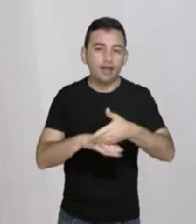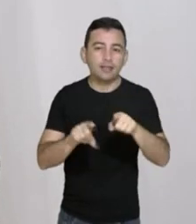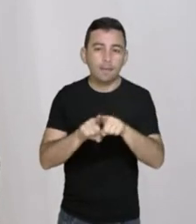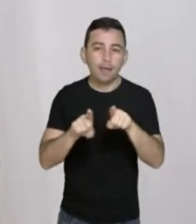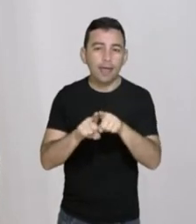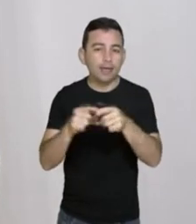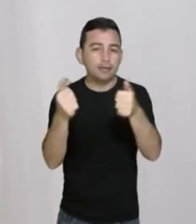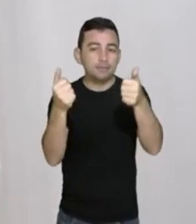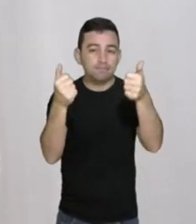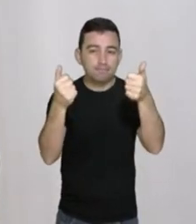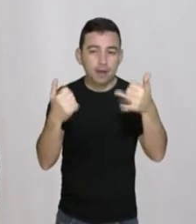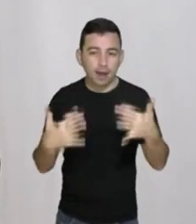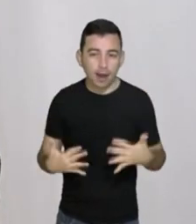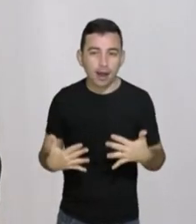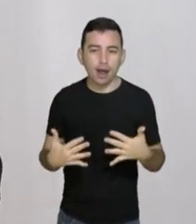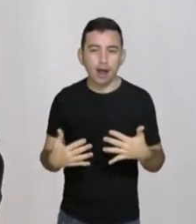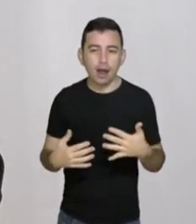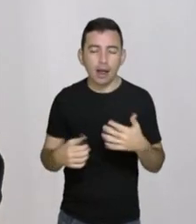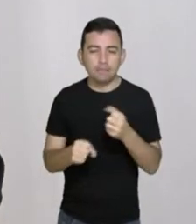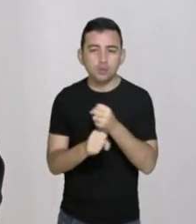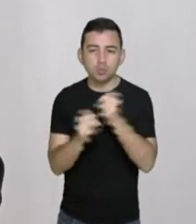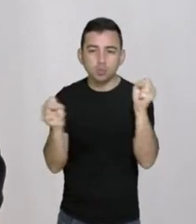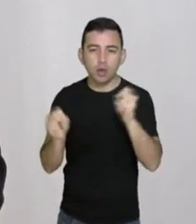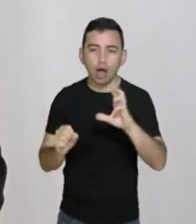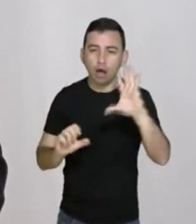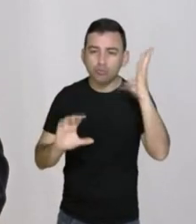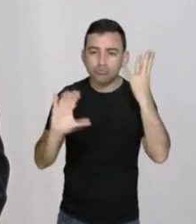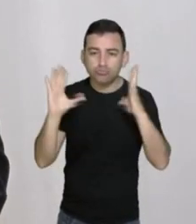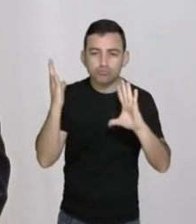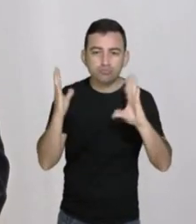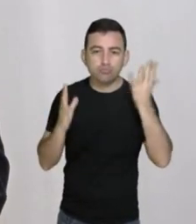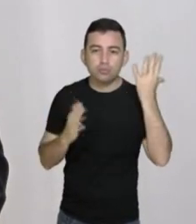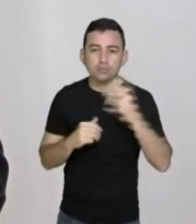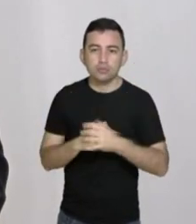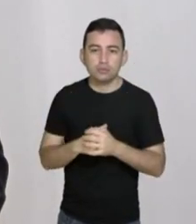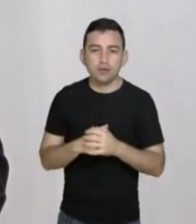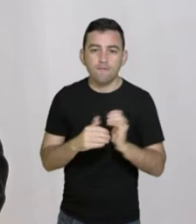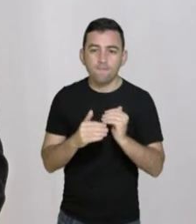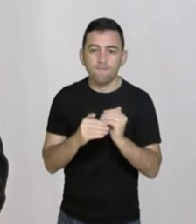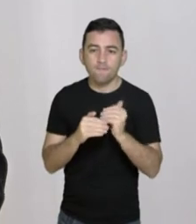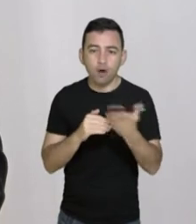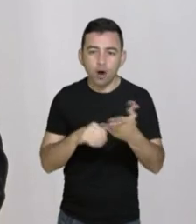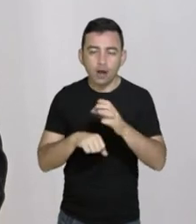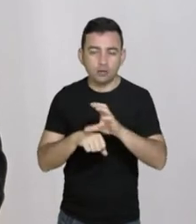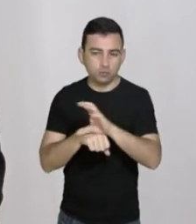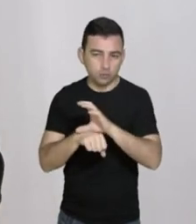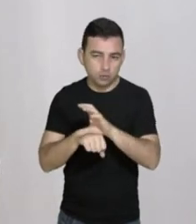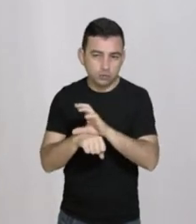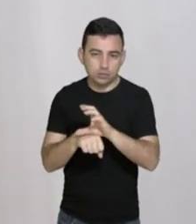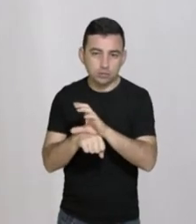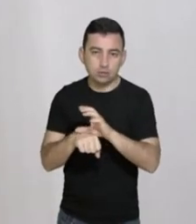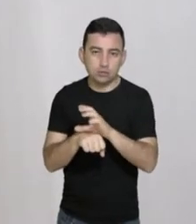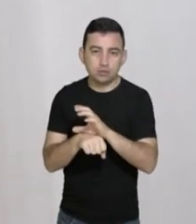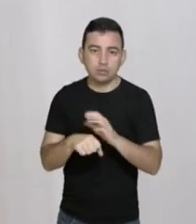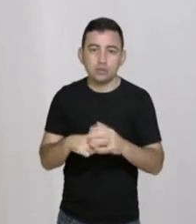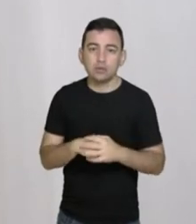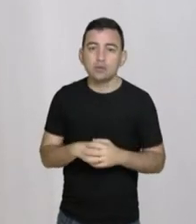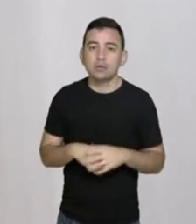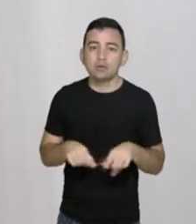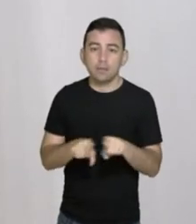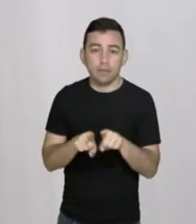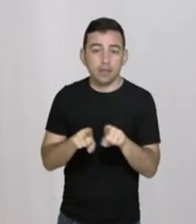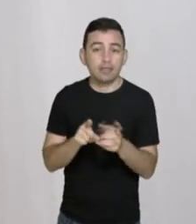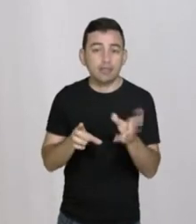explicar os absurdos que estão sendo feitos fora da Constituição, dentro deste